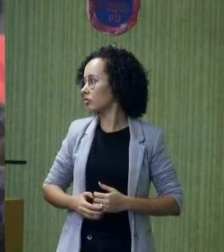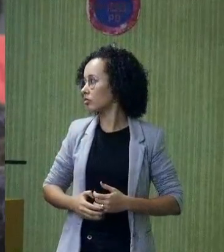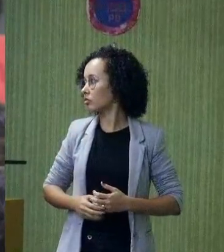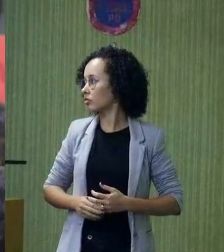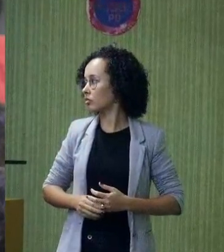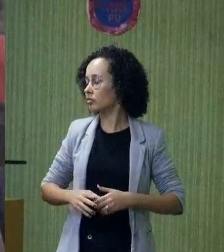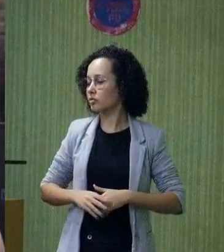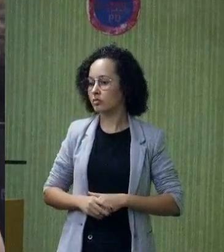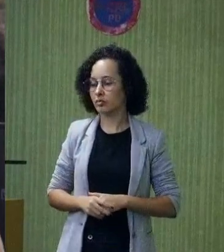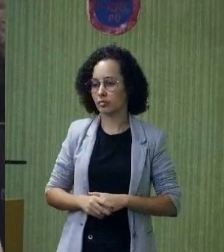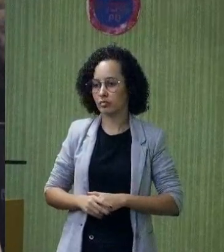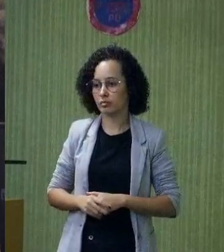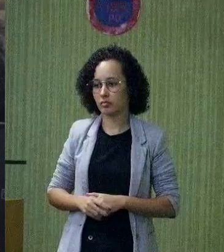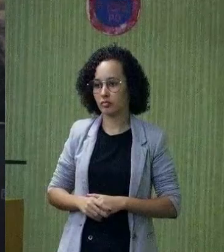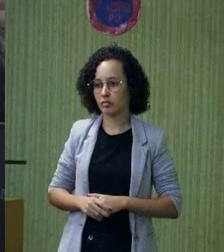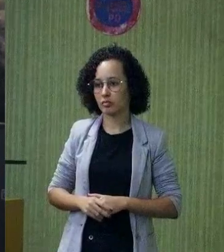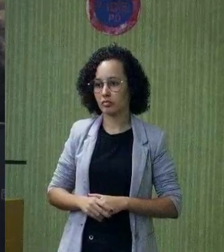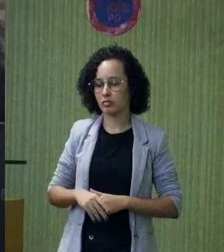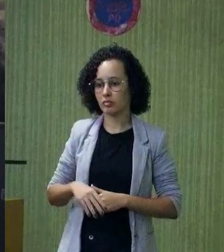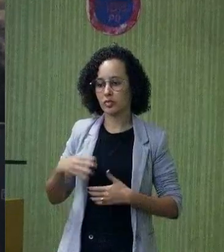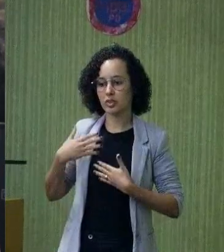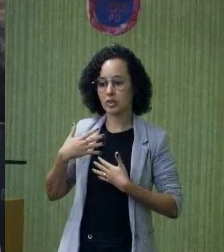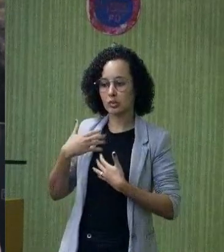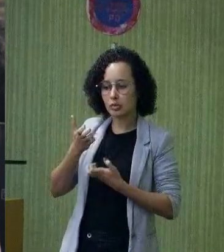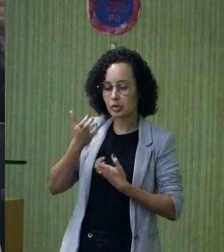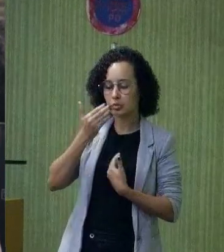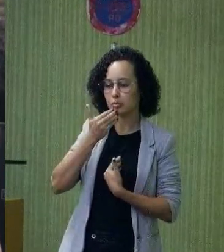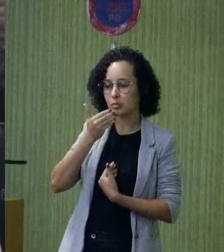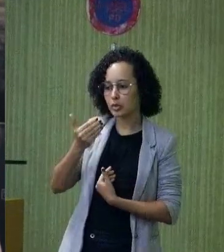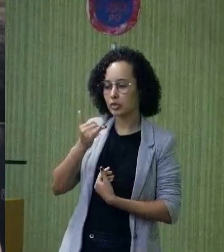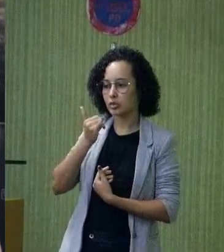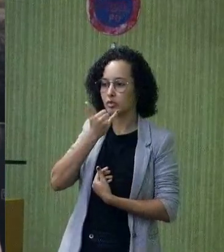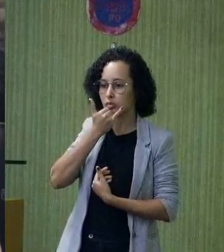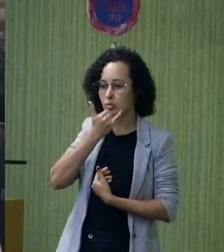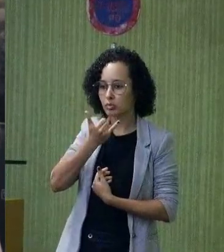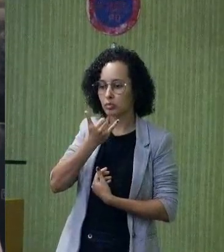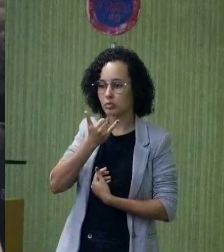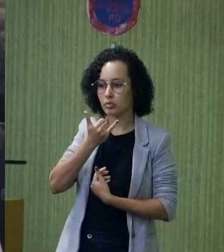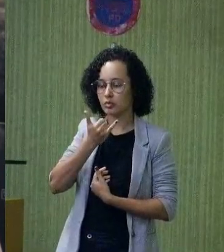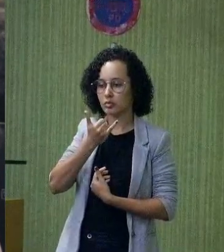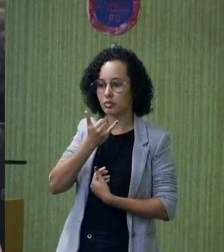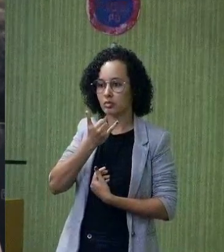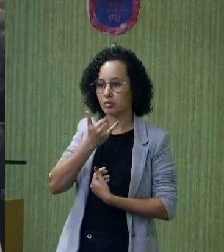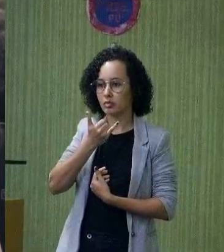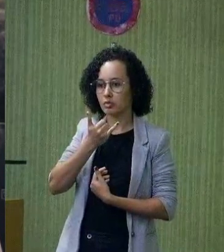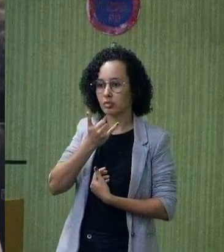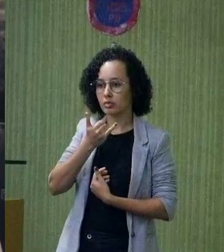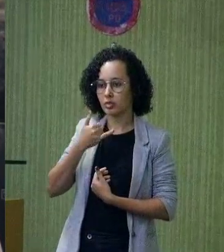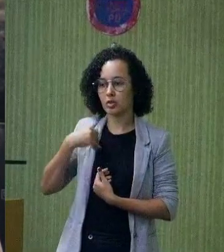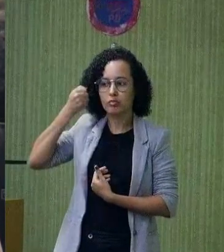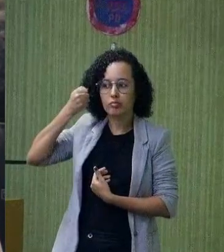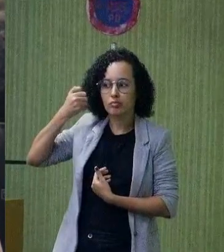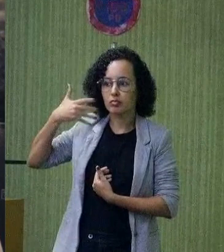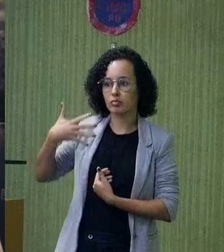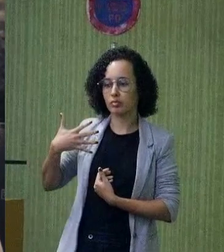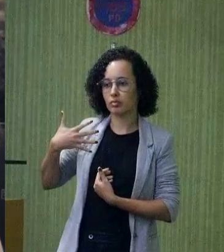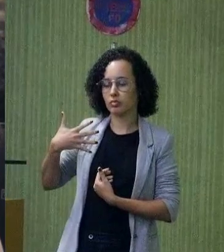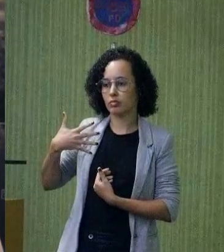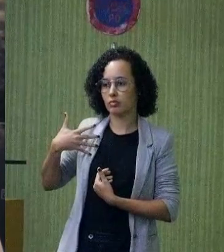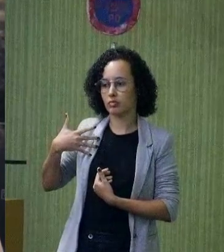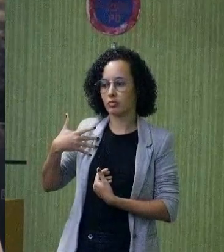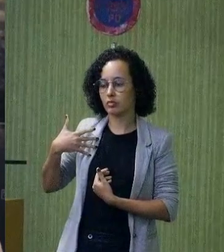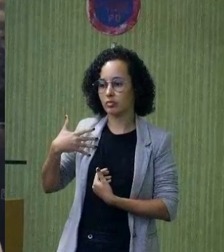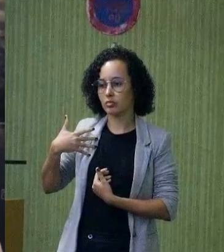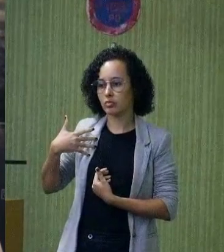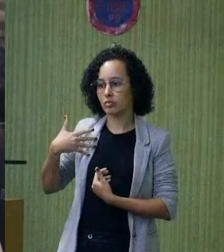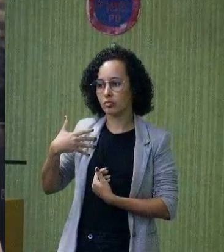Obrigada delisa eu queria pedir desculpas aí que eu acabei não fazendo minha autodescrição eu não sou muito